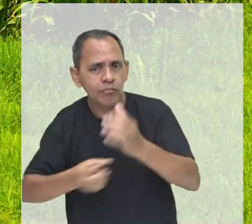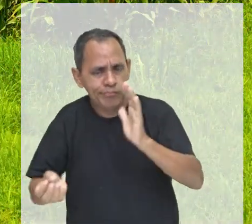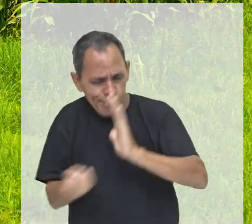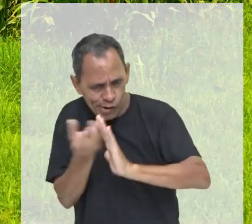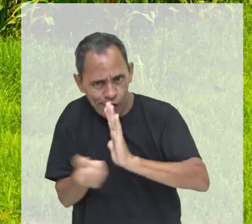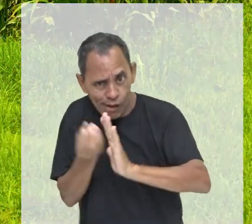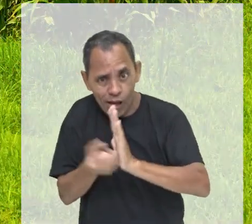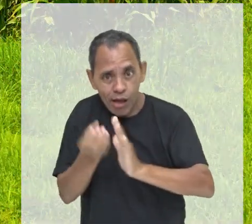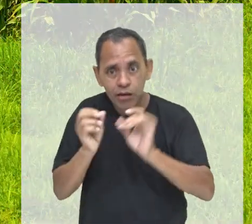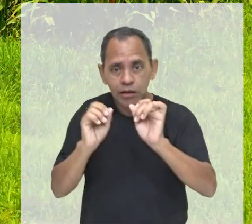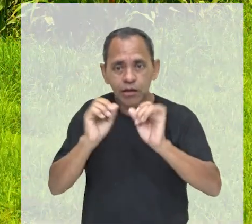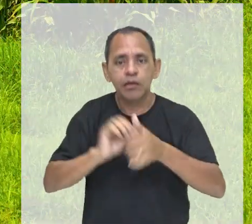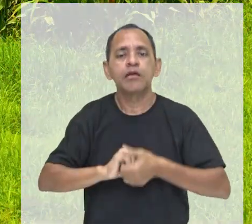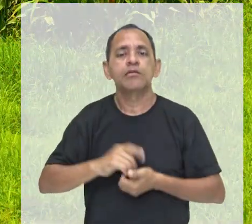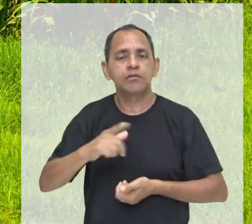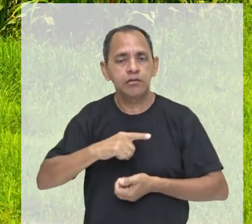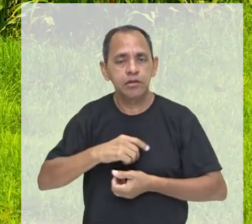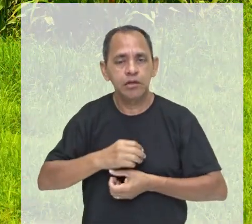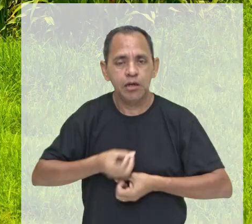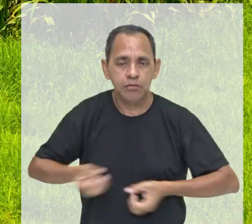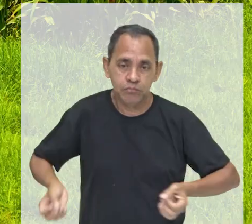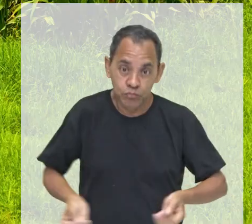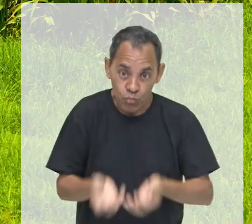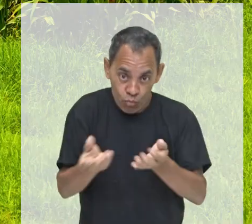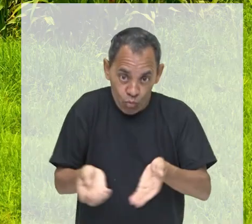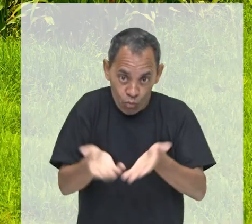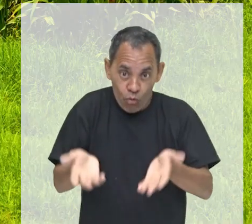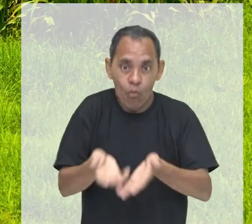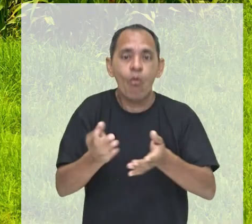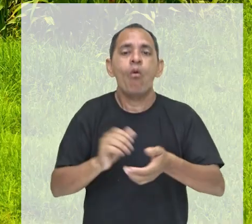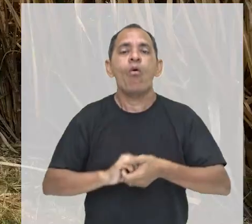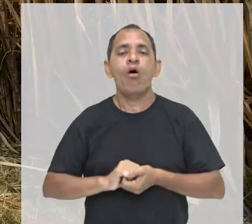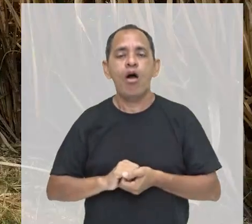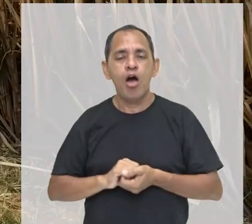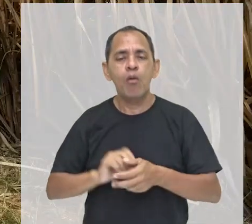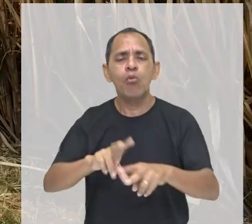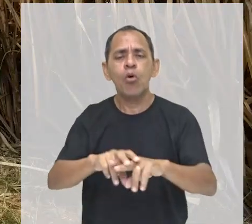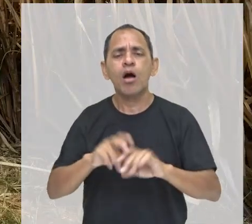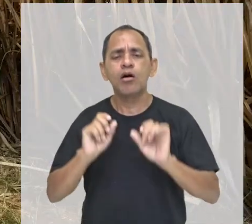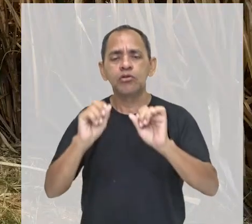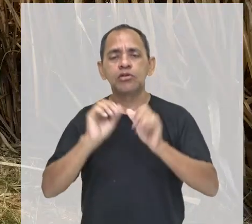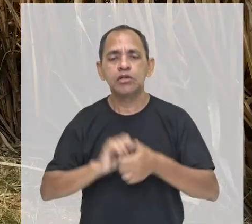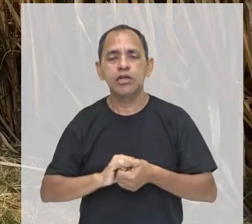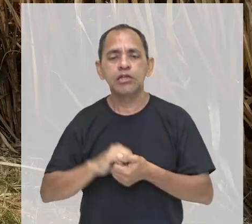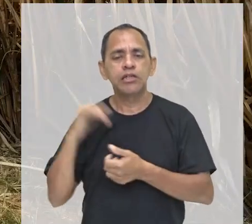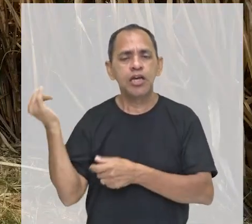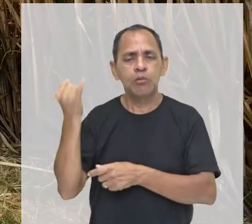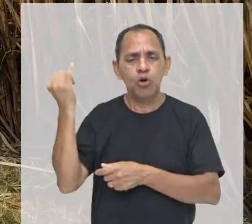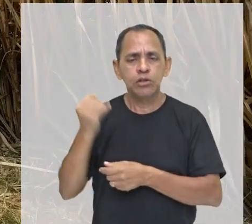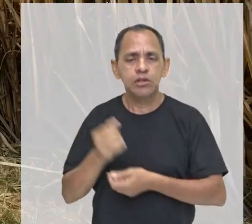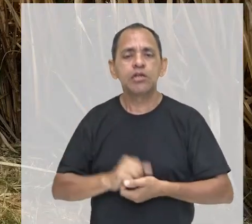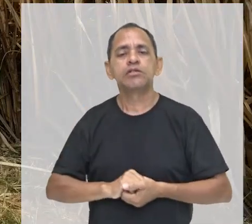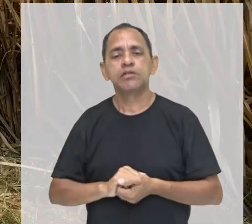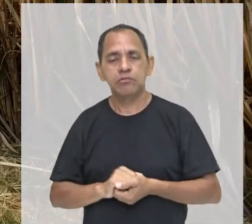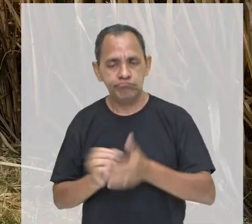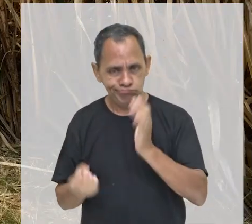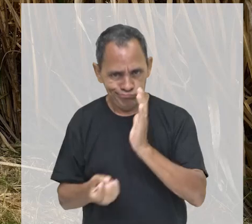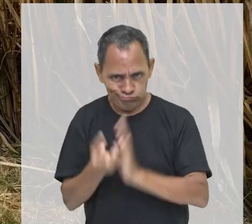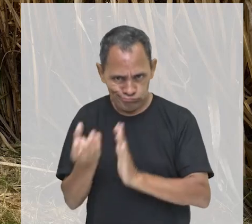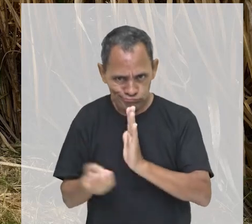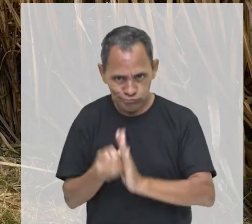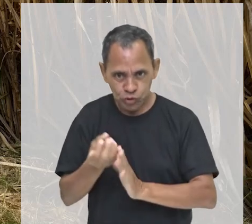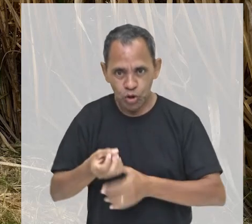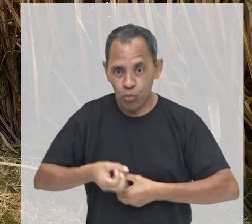que acabam sendo impulsionados aí através da eficiência também. A produtividade, hoje em